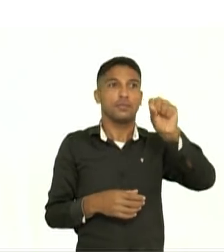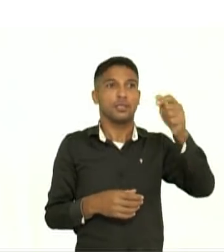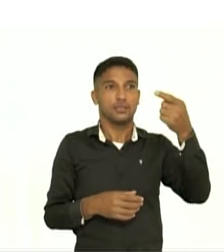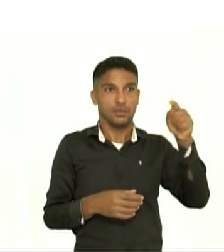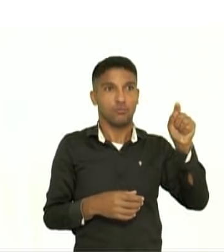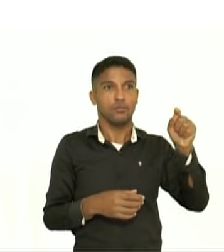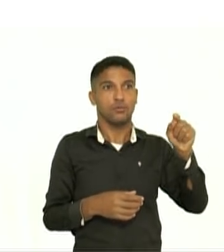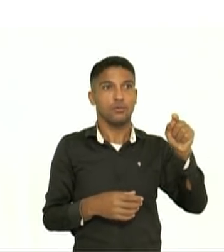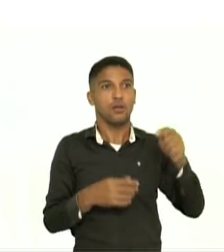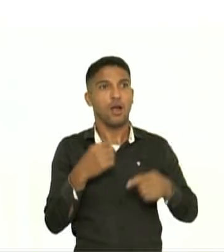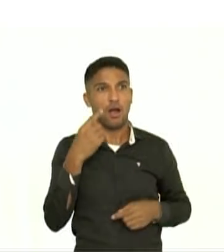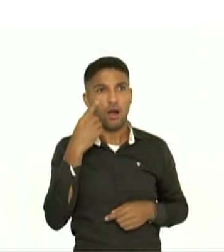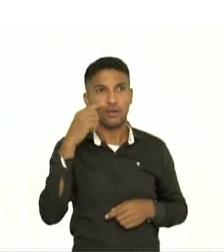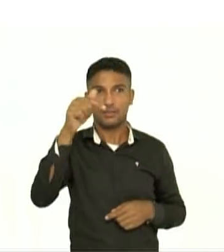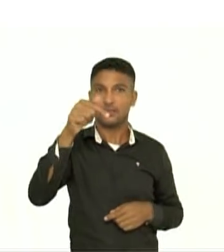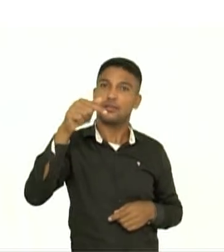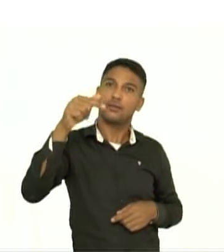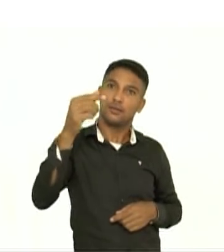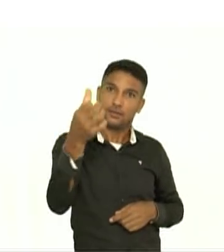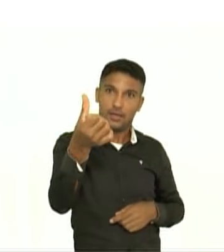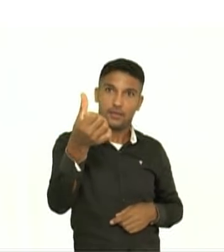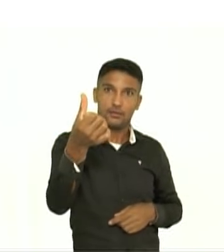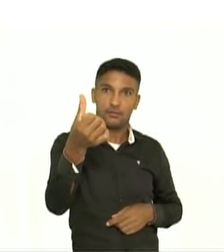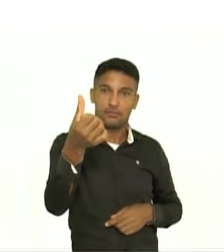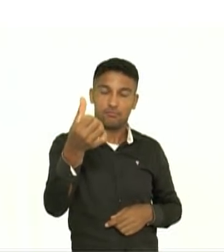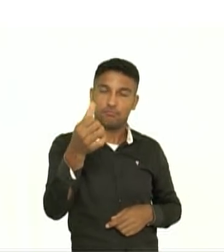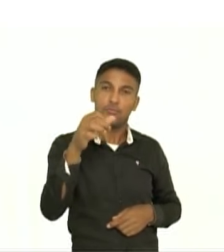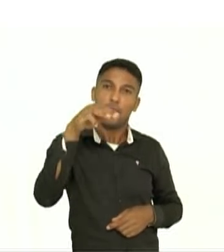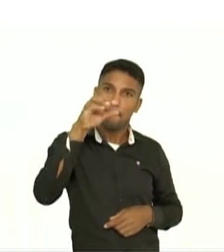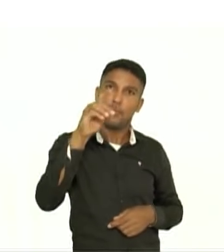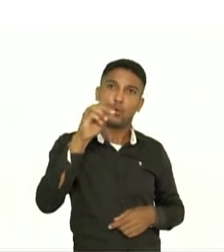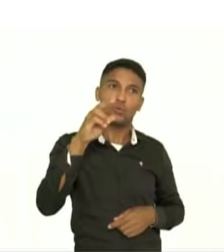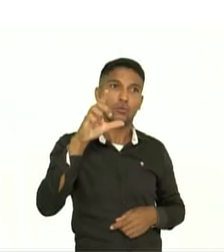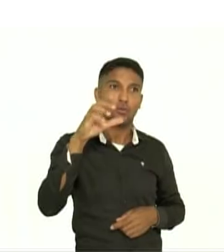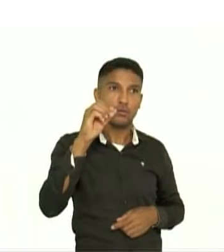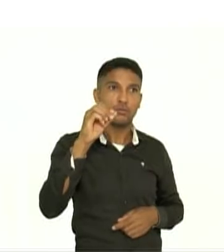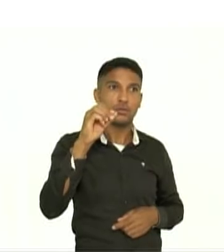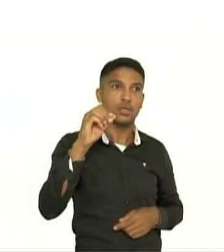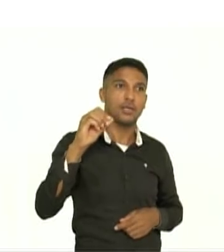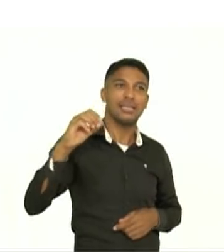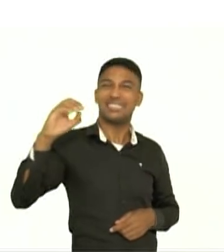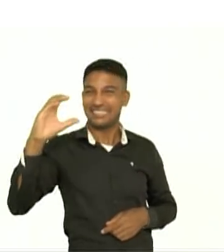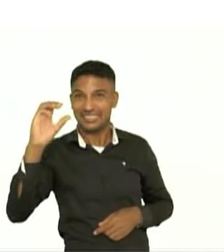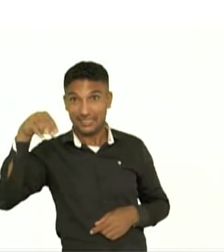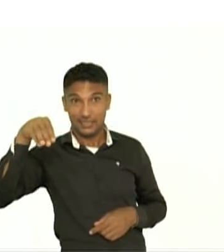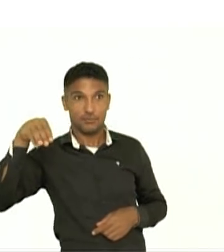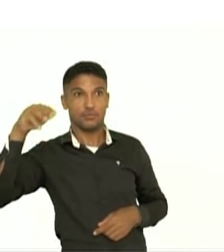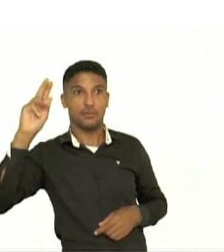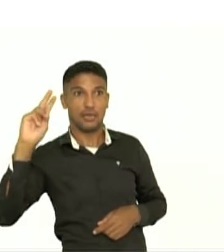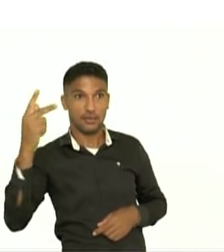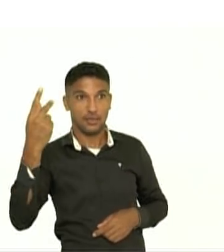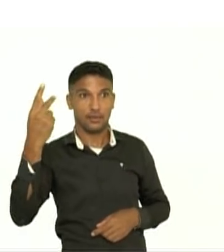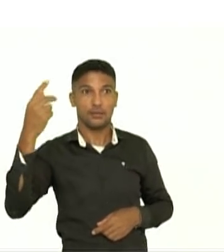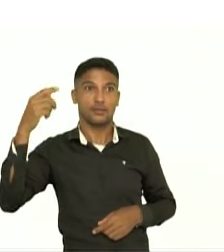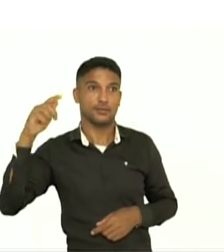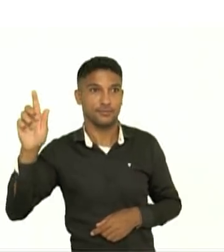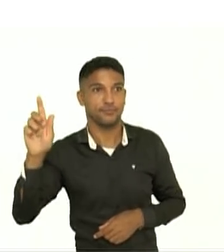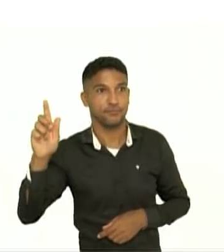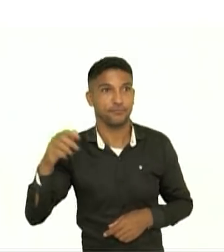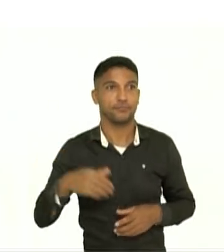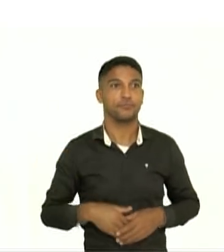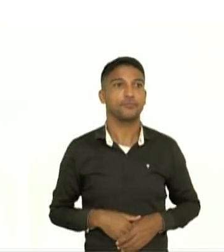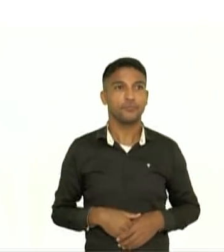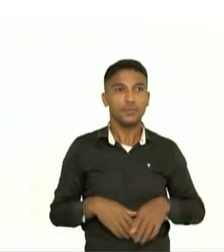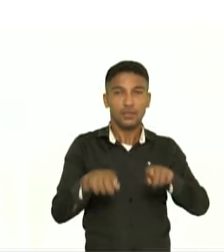E a corrente elétrica, 45 amperes, onde que o 45 ele representa o módulo e